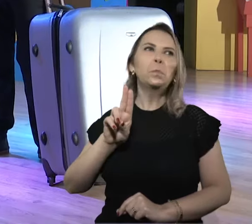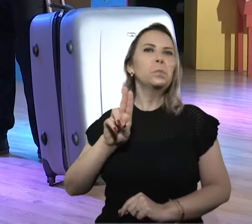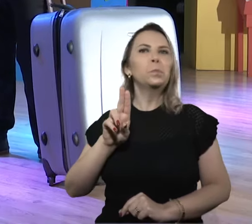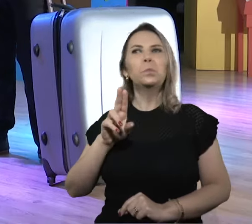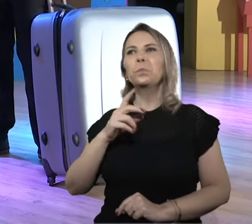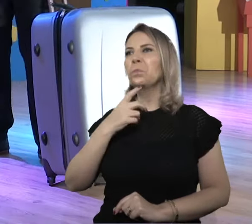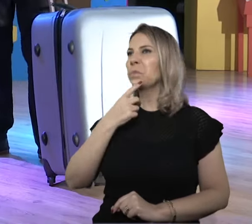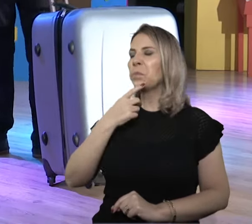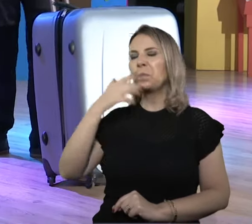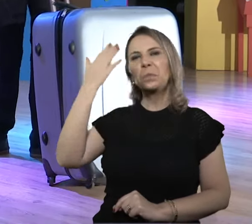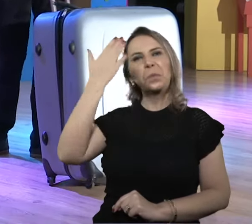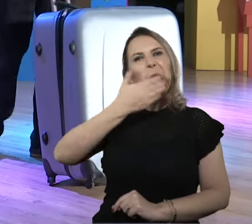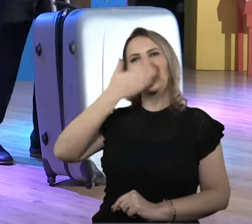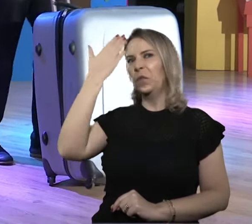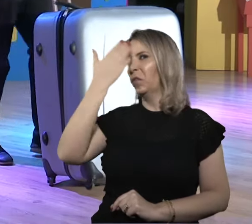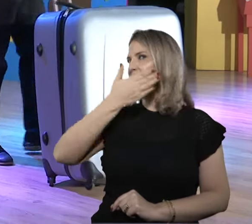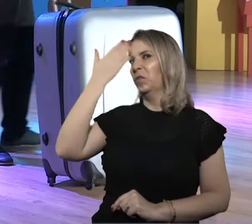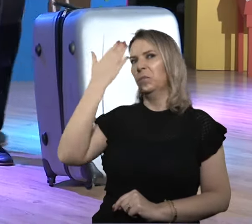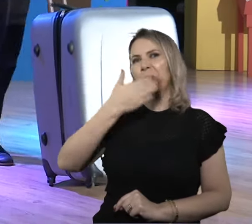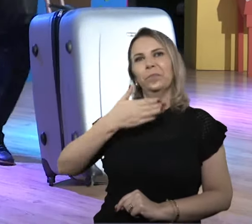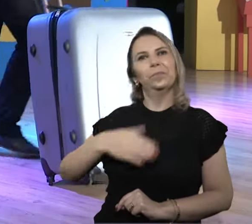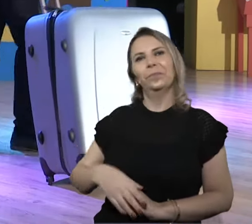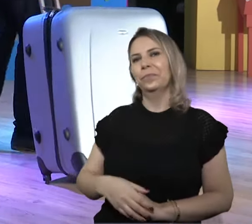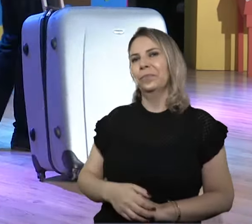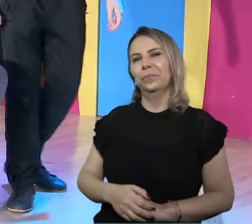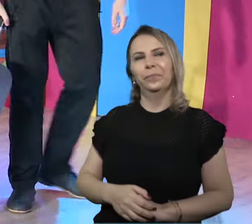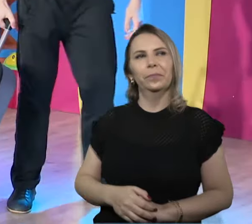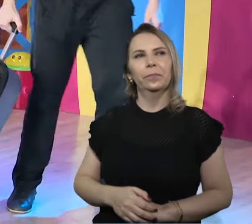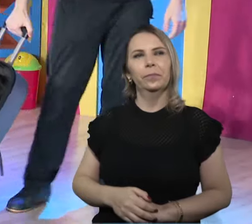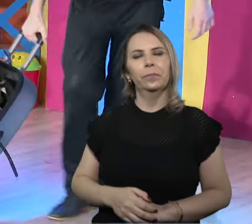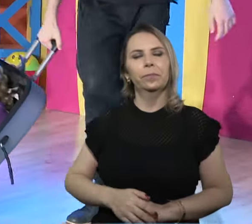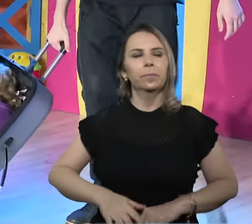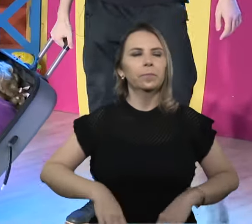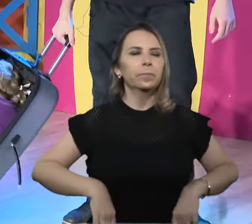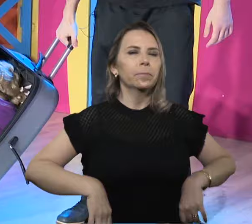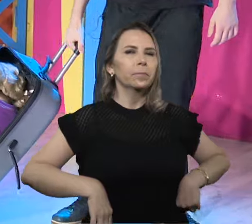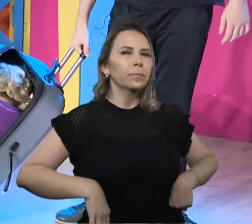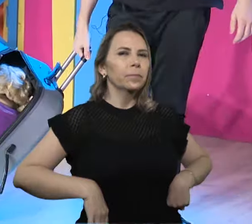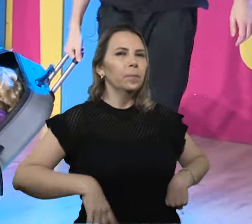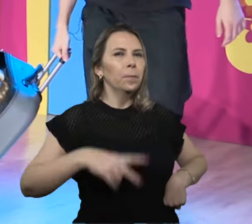Manu... Eu não vi a Manu, não.